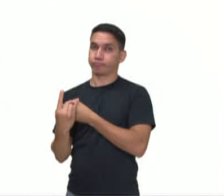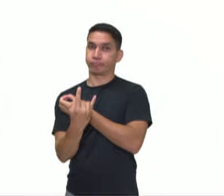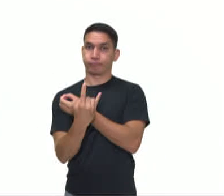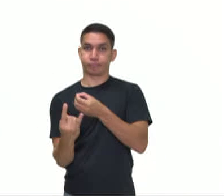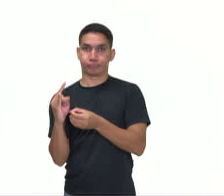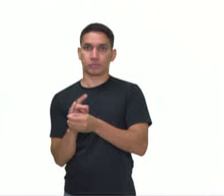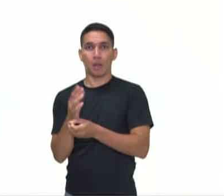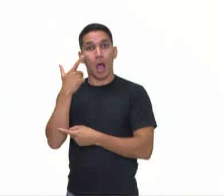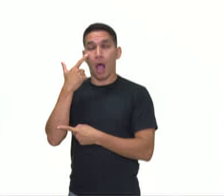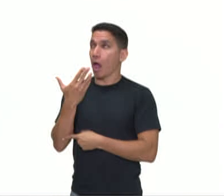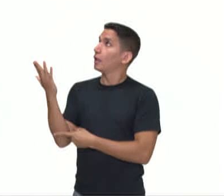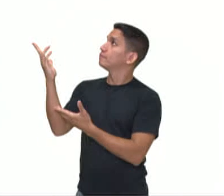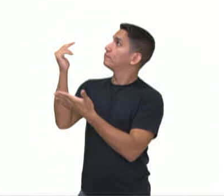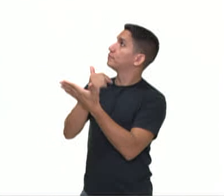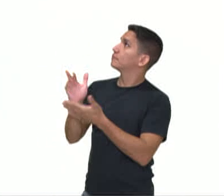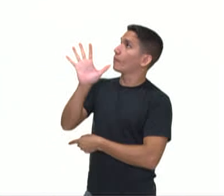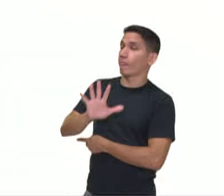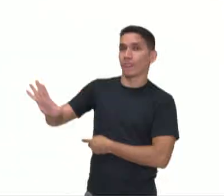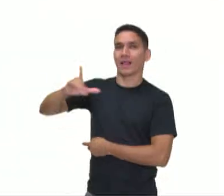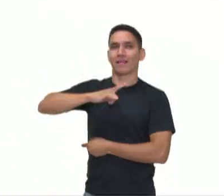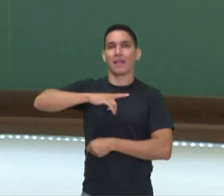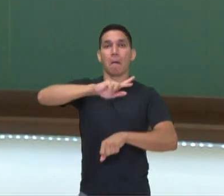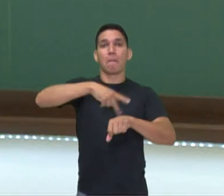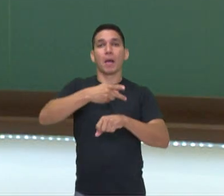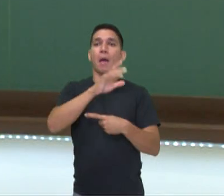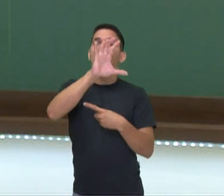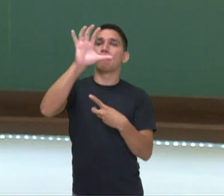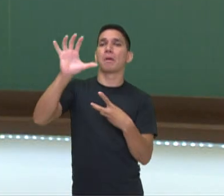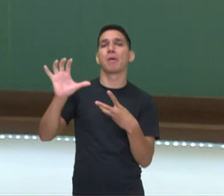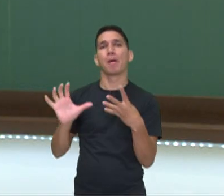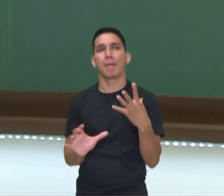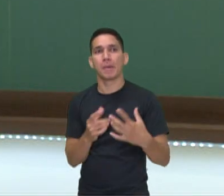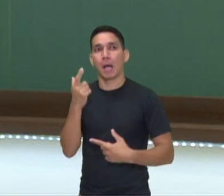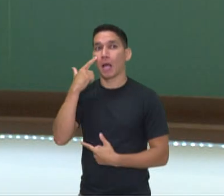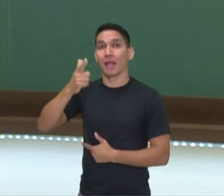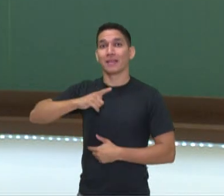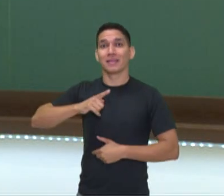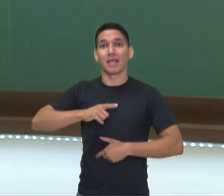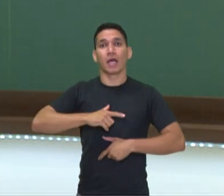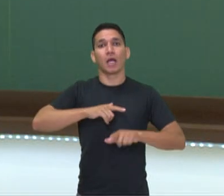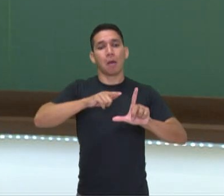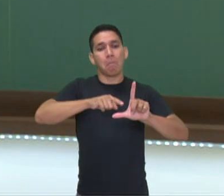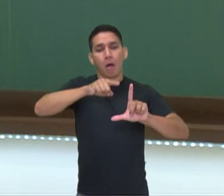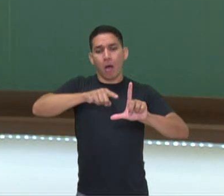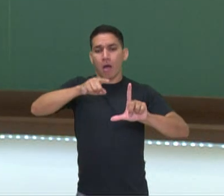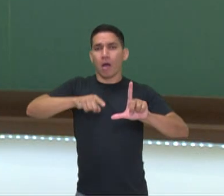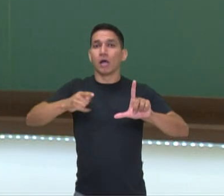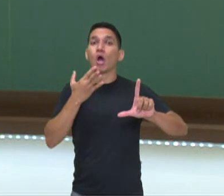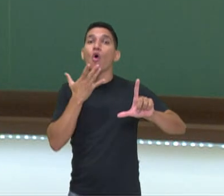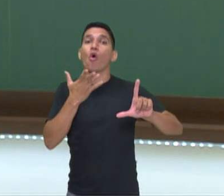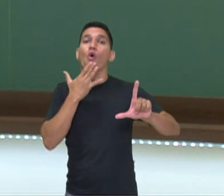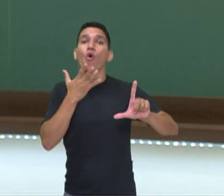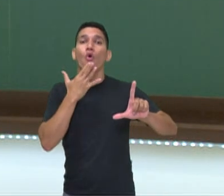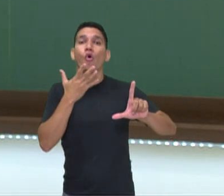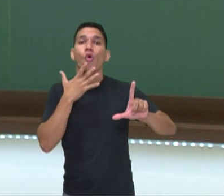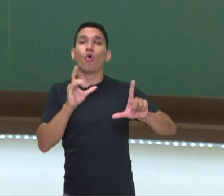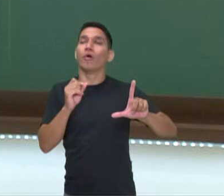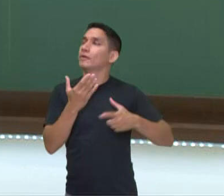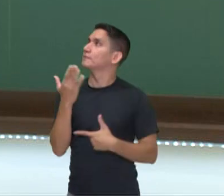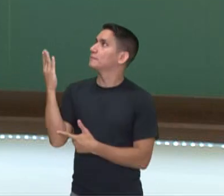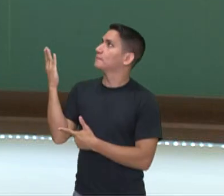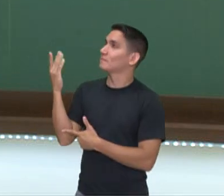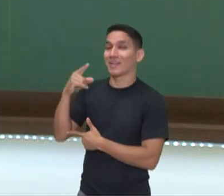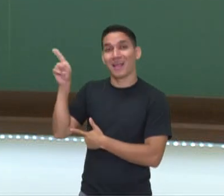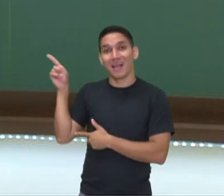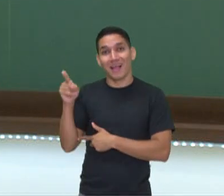ó, ele está separado por países. E nós temos uma escala térmica de cores aqui na legenda. E